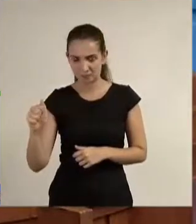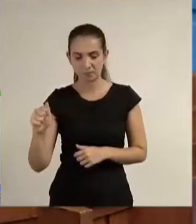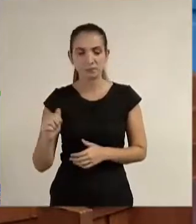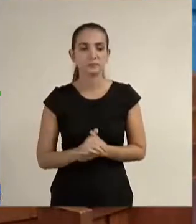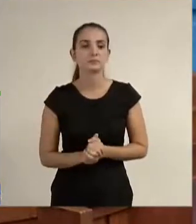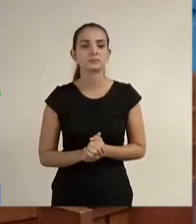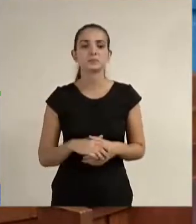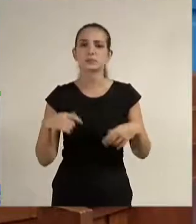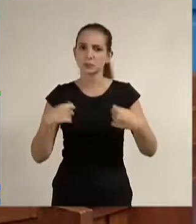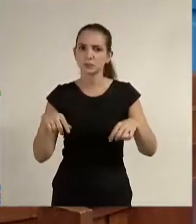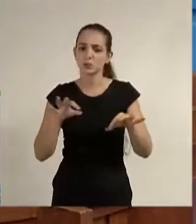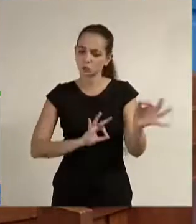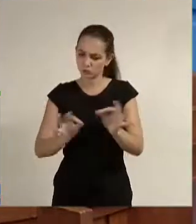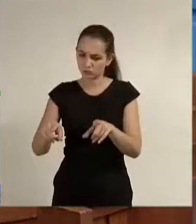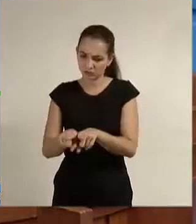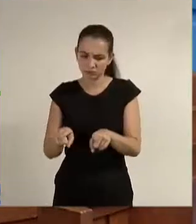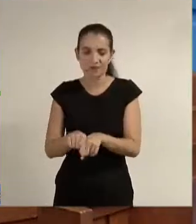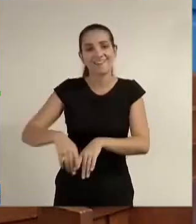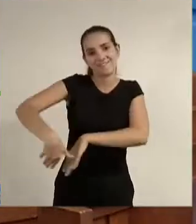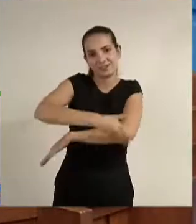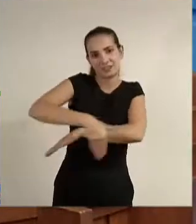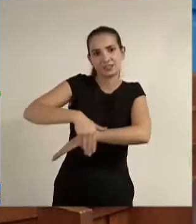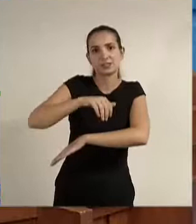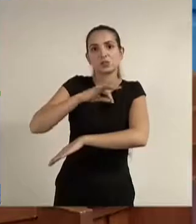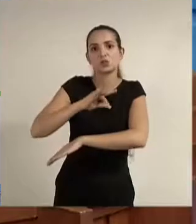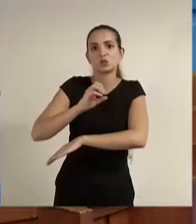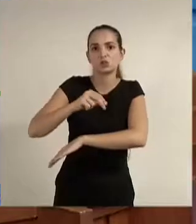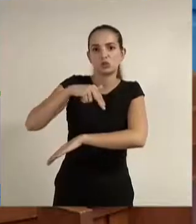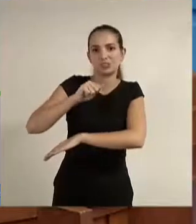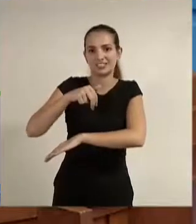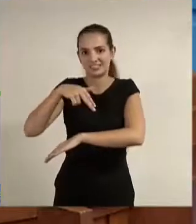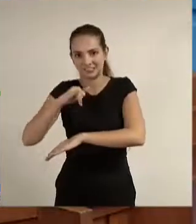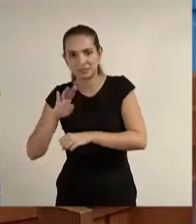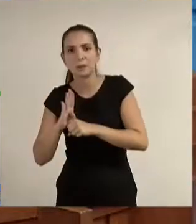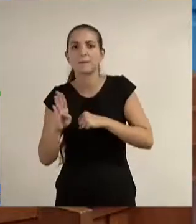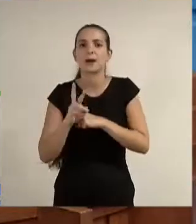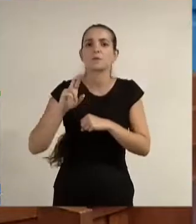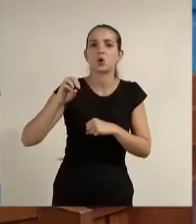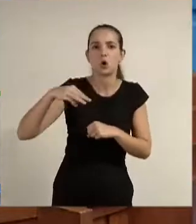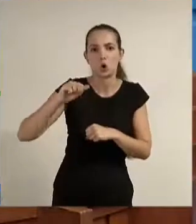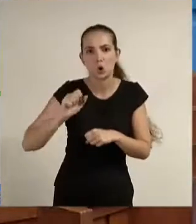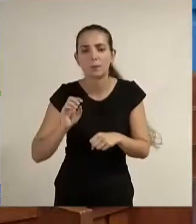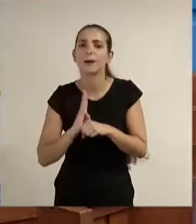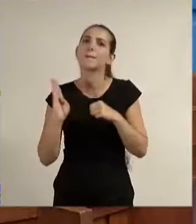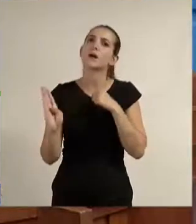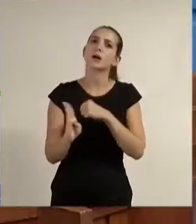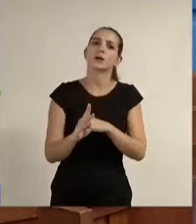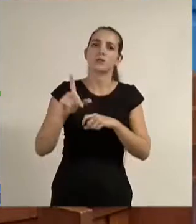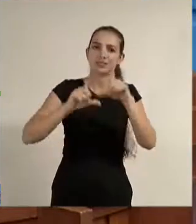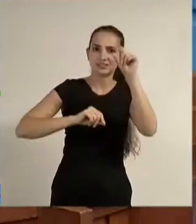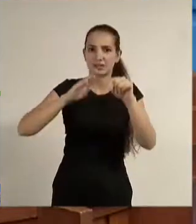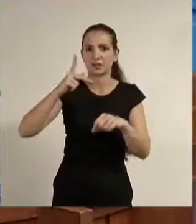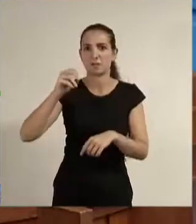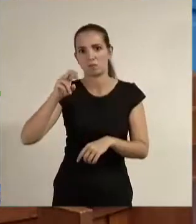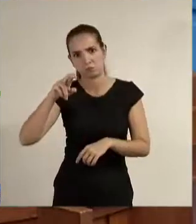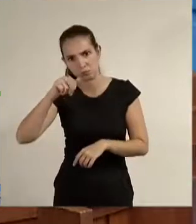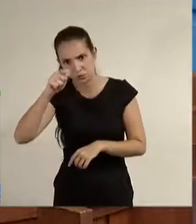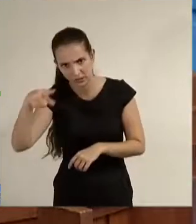pessoas que vêm da Avenida Antônio Tonani, dos bairros Roma, Estrela Porã,